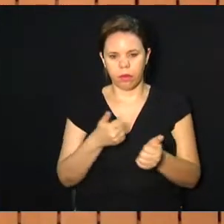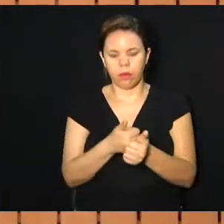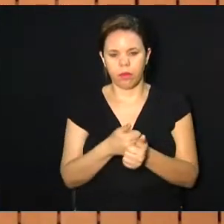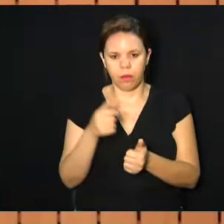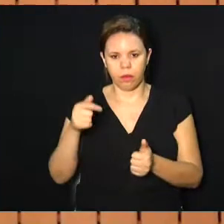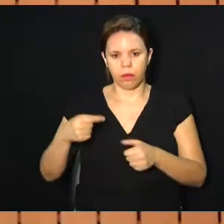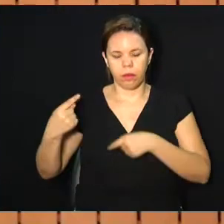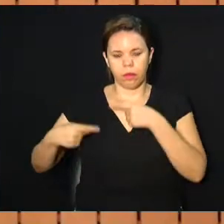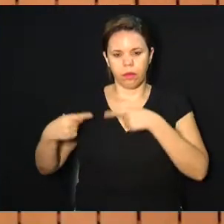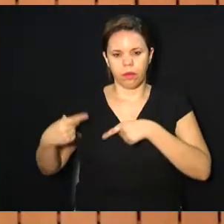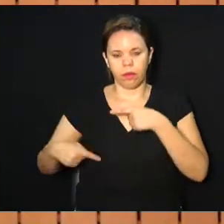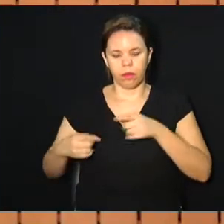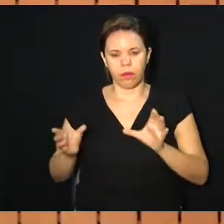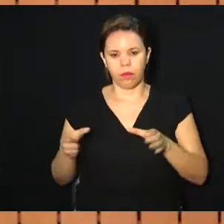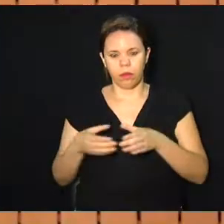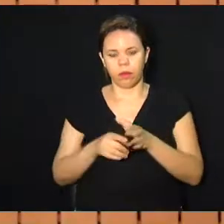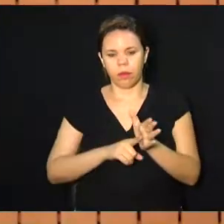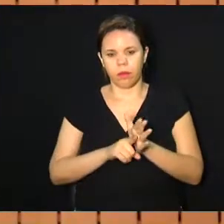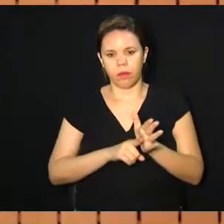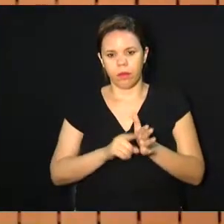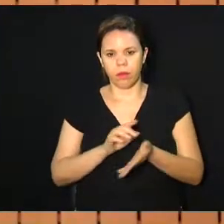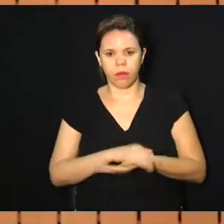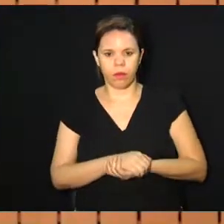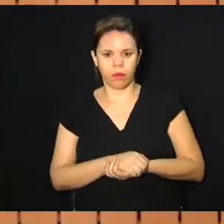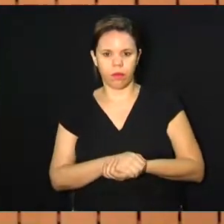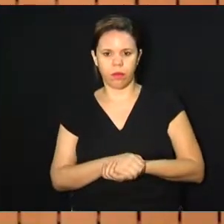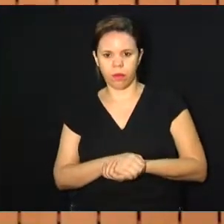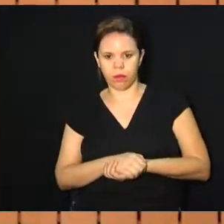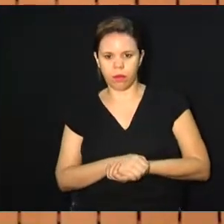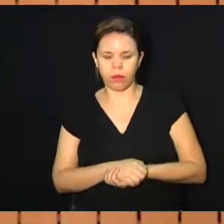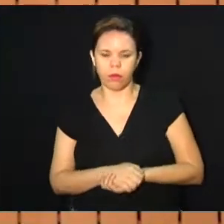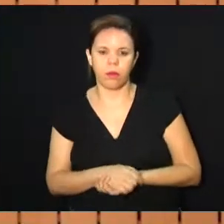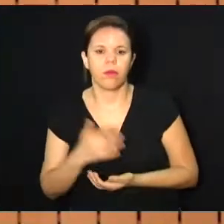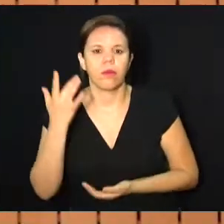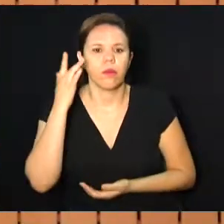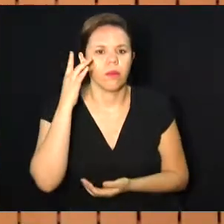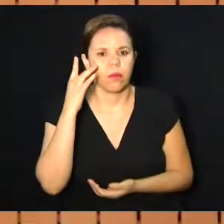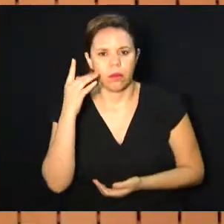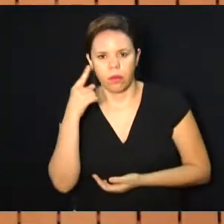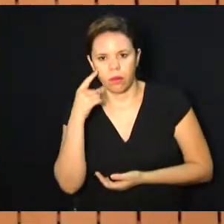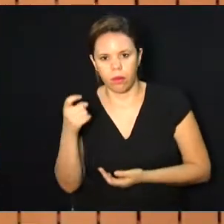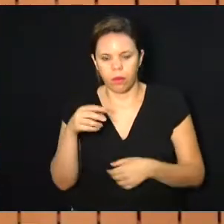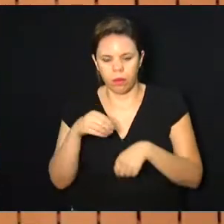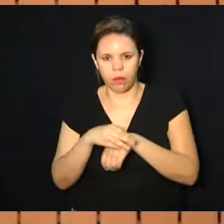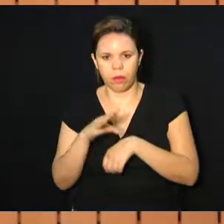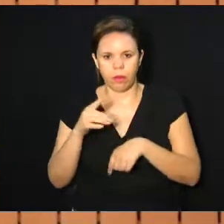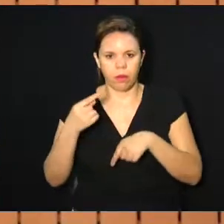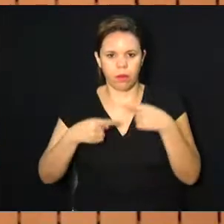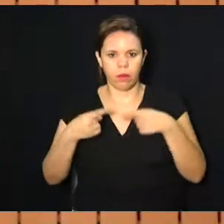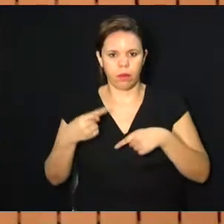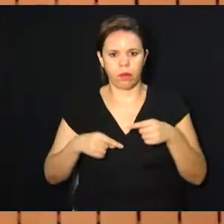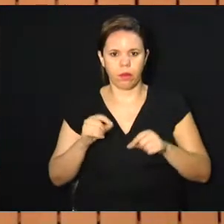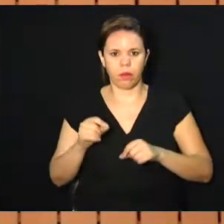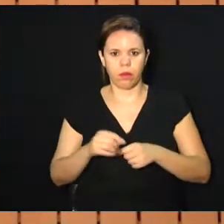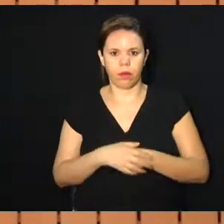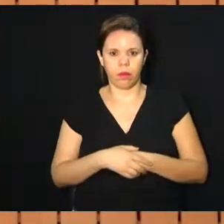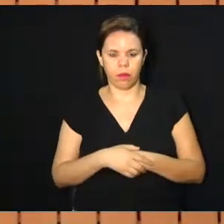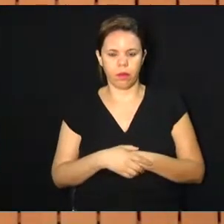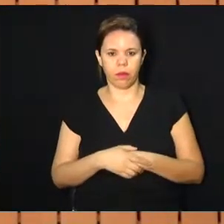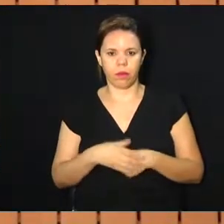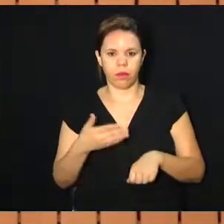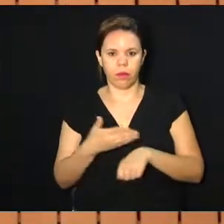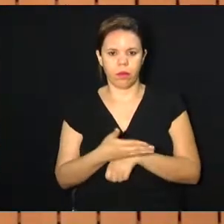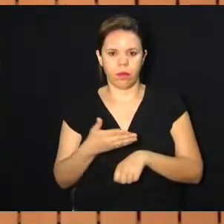esse debate da Comissão de Estudos. Eu acho interessante a gente trazer essa discussão de que a